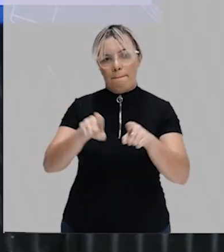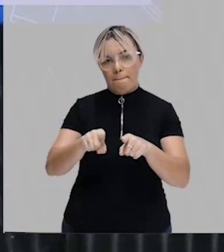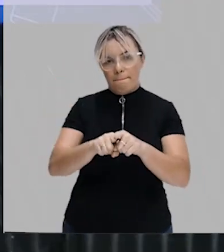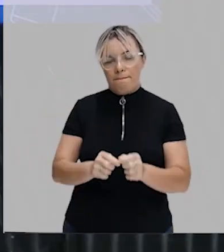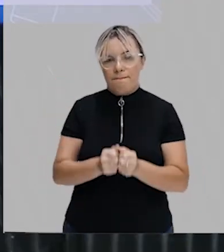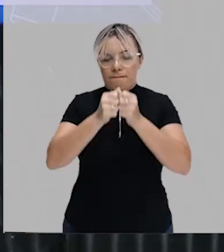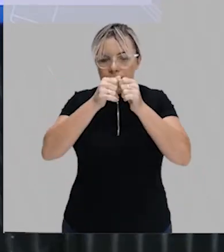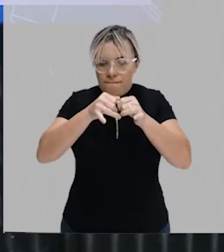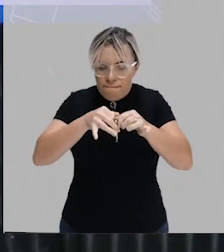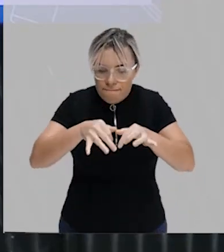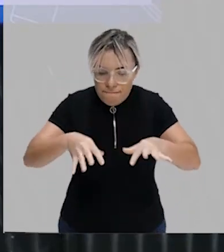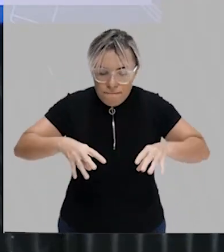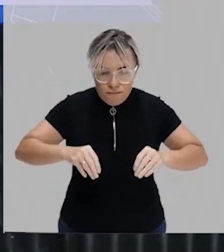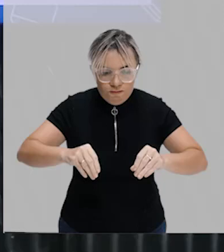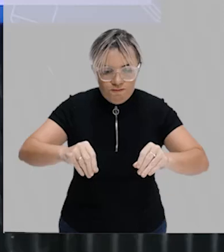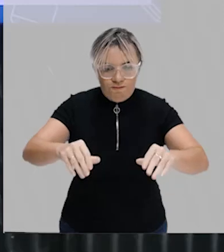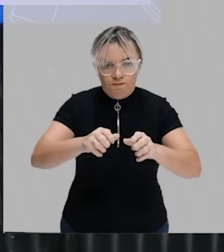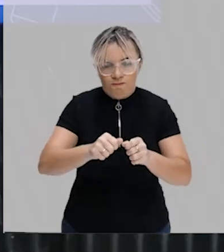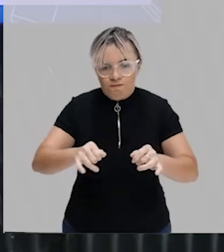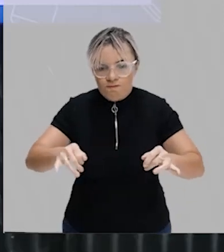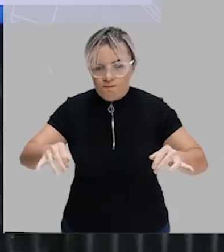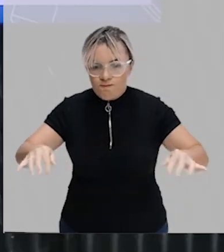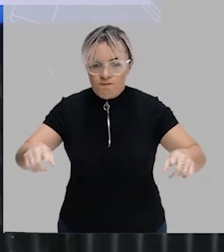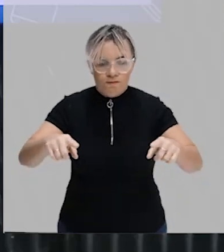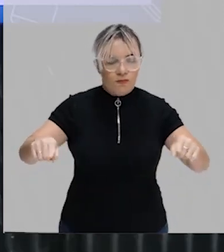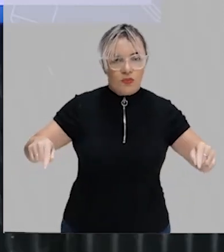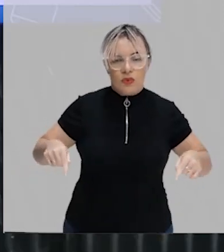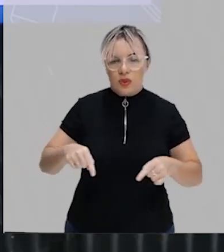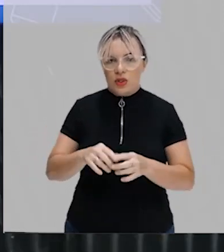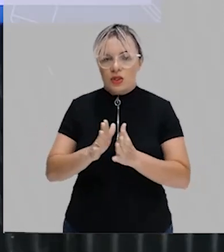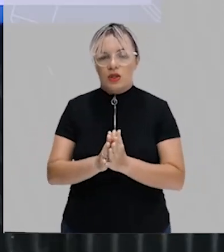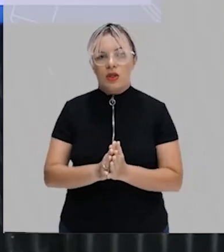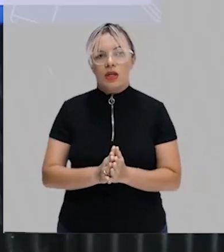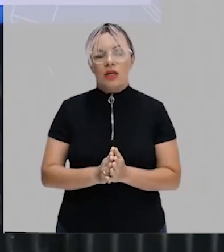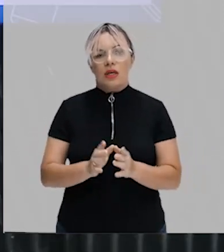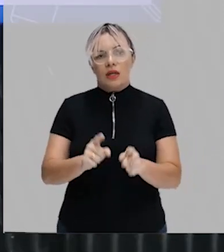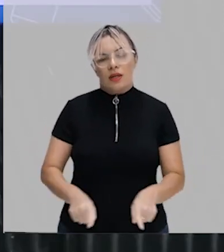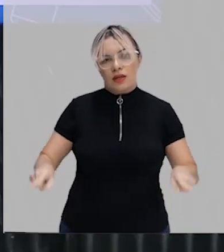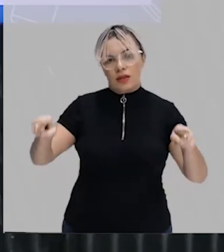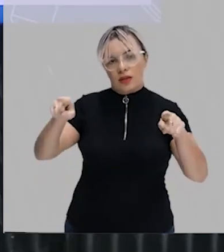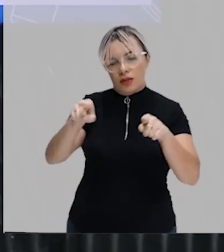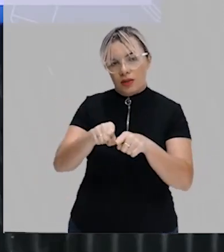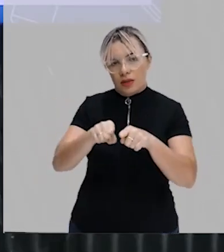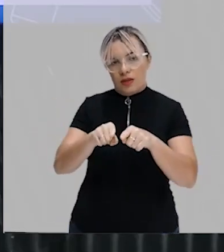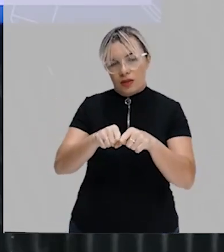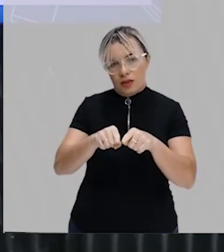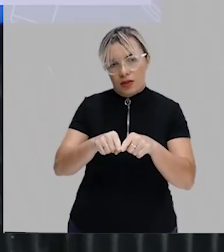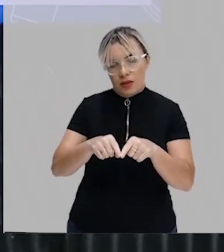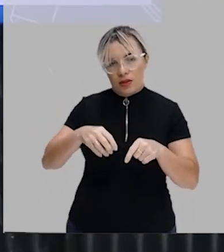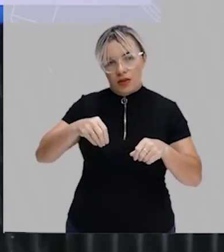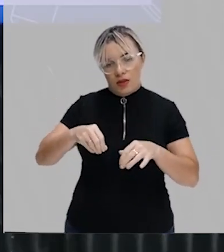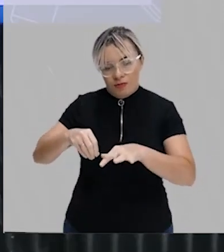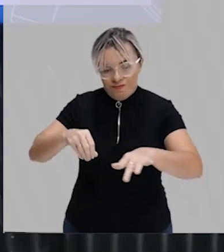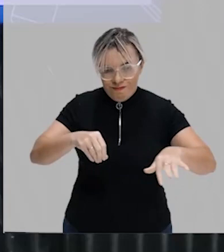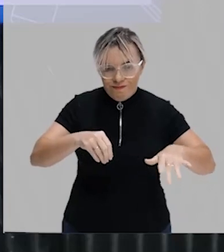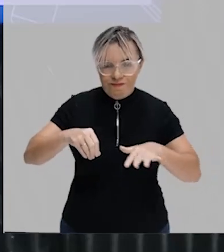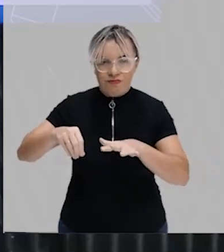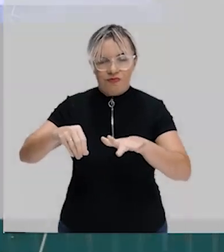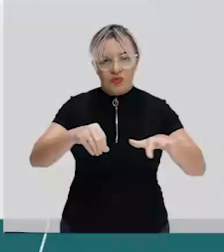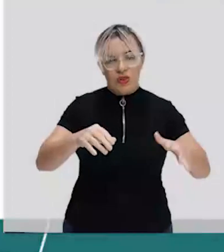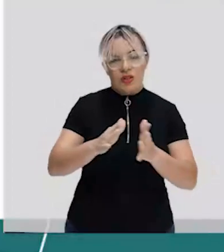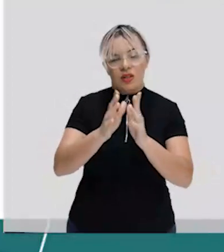da expansão territorial, se fala da mineração, se fala das atividades de mercado interno,